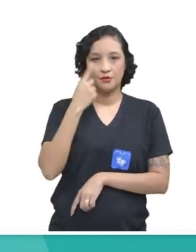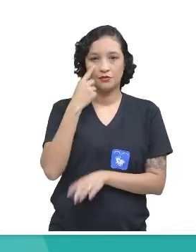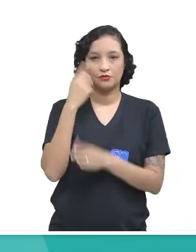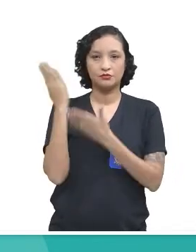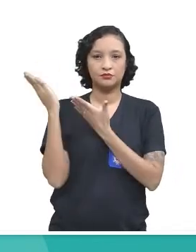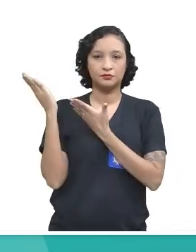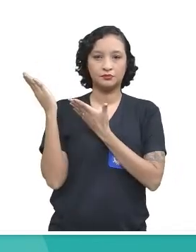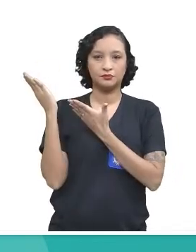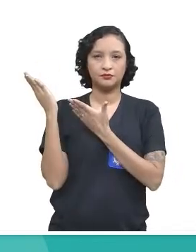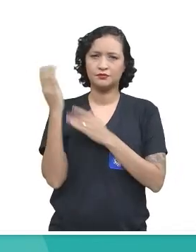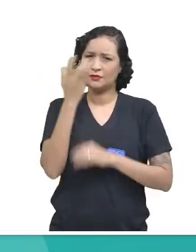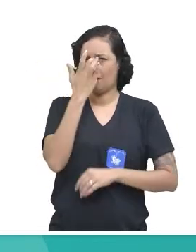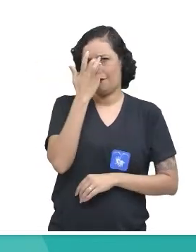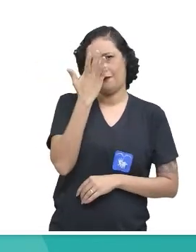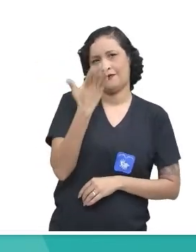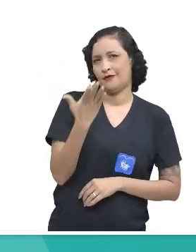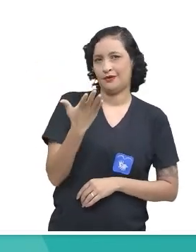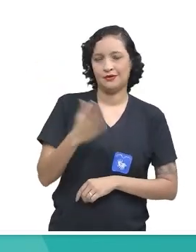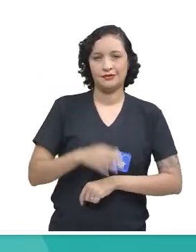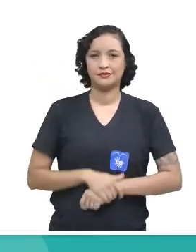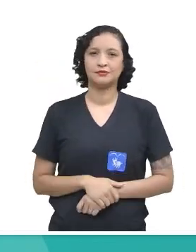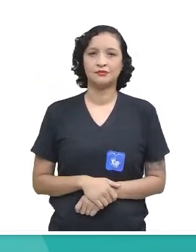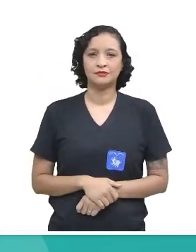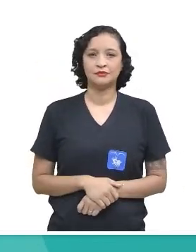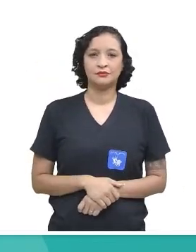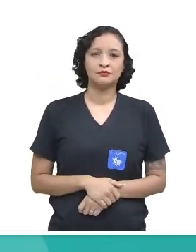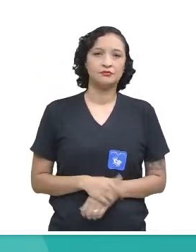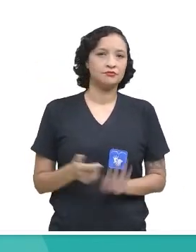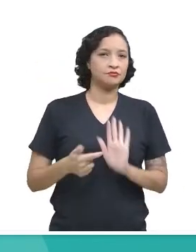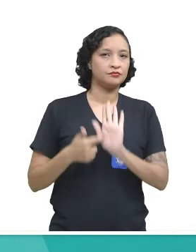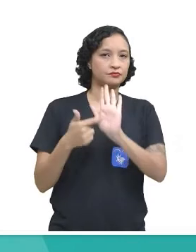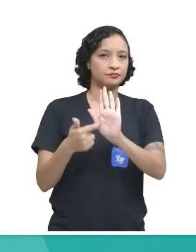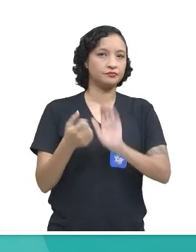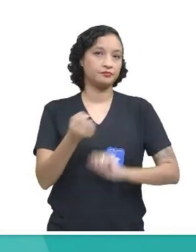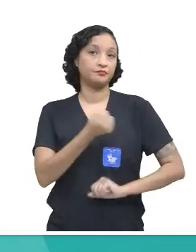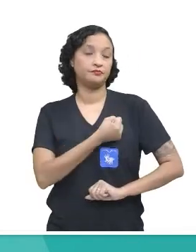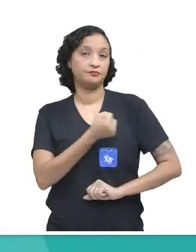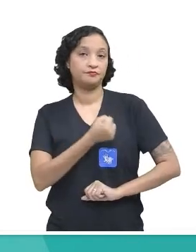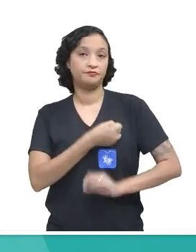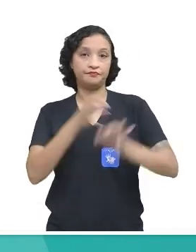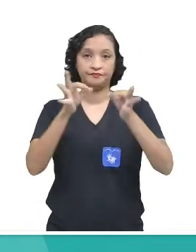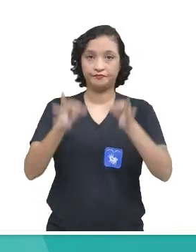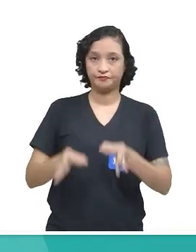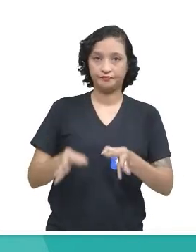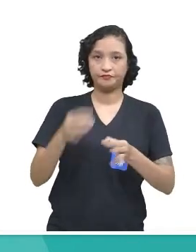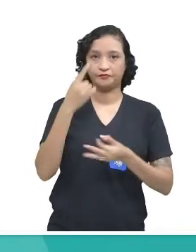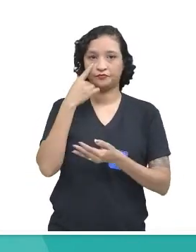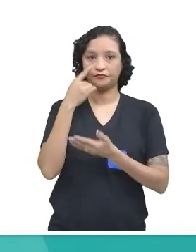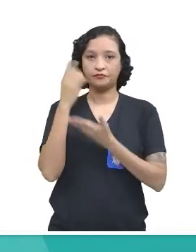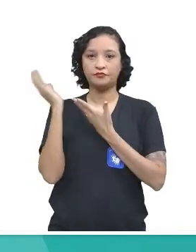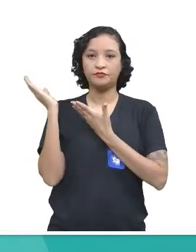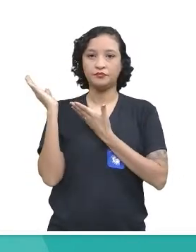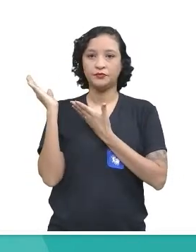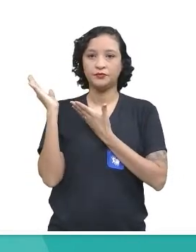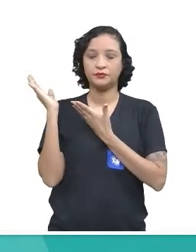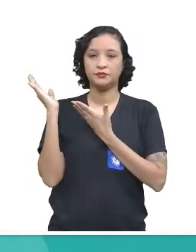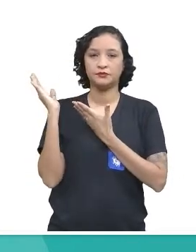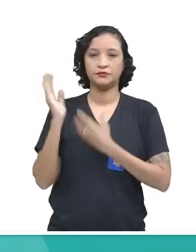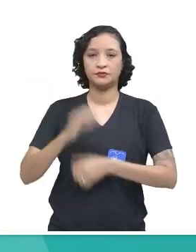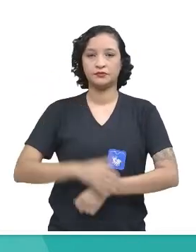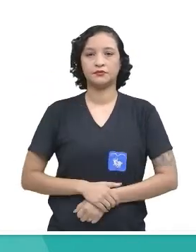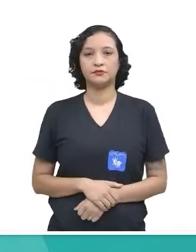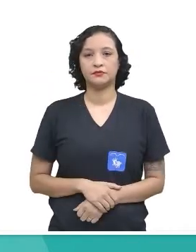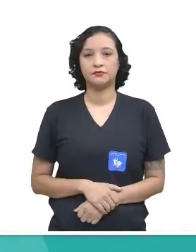mais moderno. Ele já vai apresentando aí no visorzinho dele, já o valor da frequência